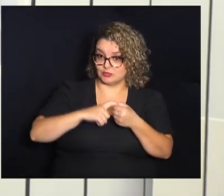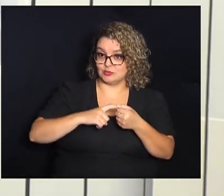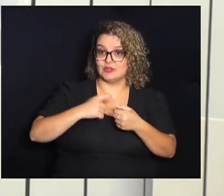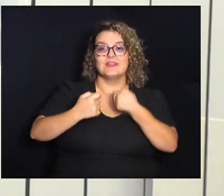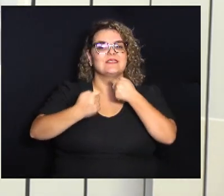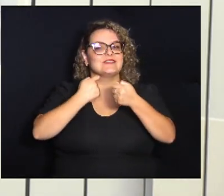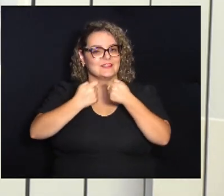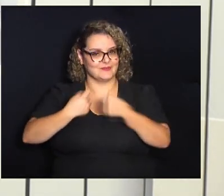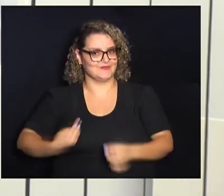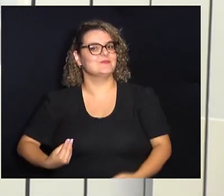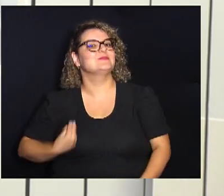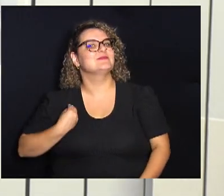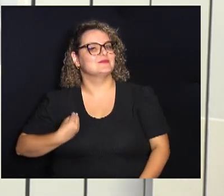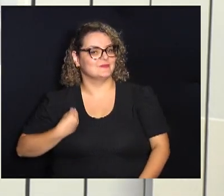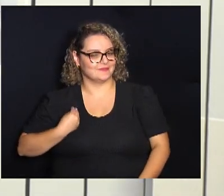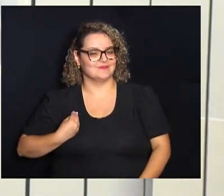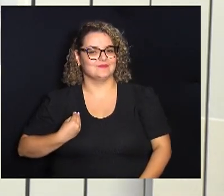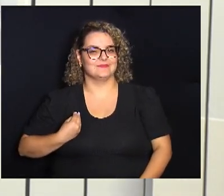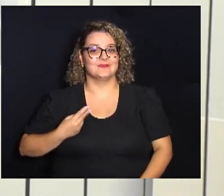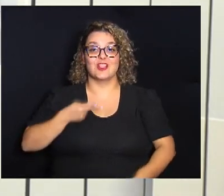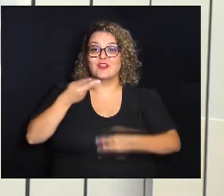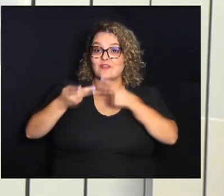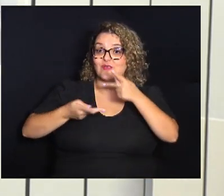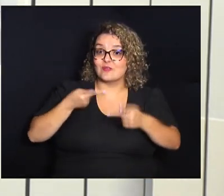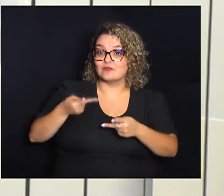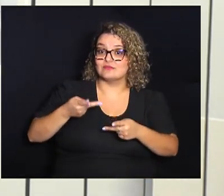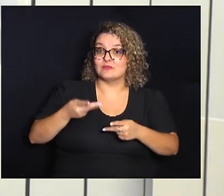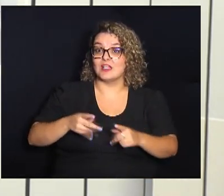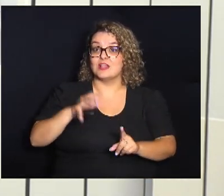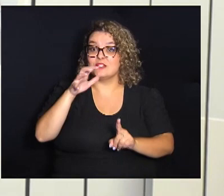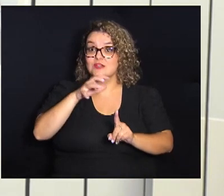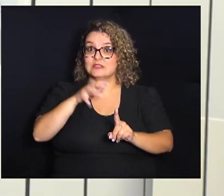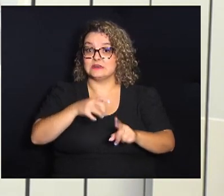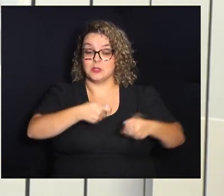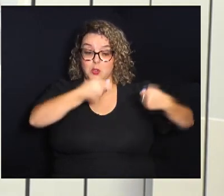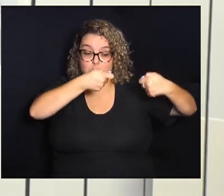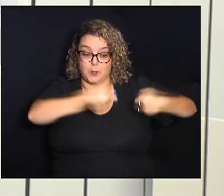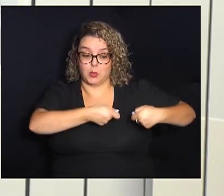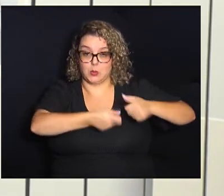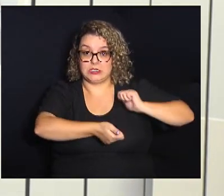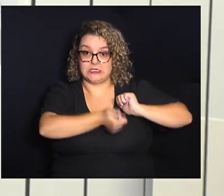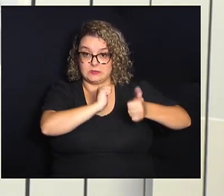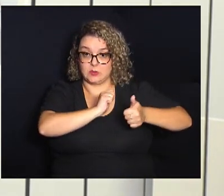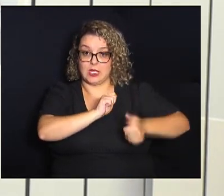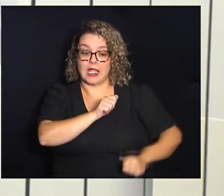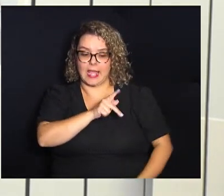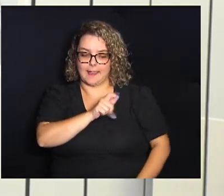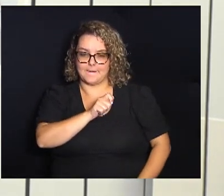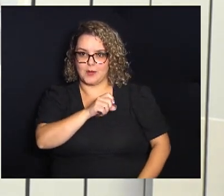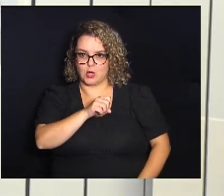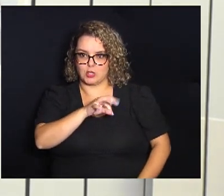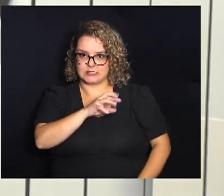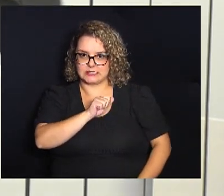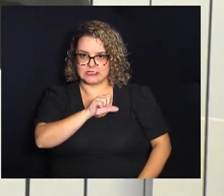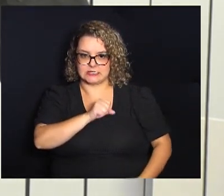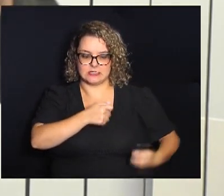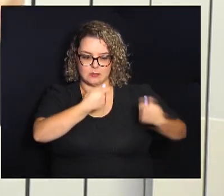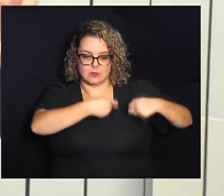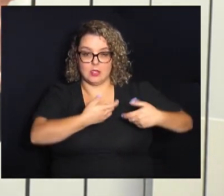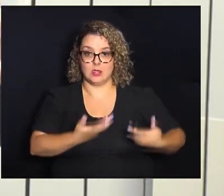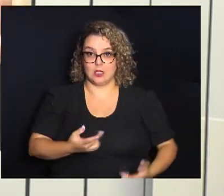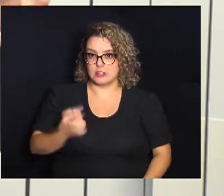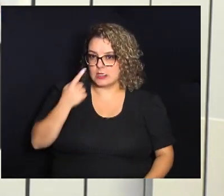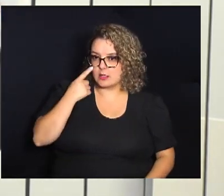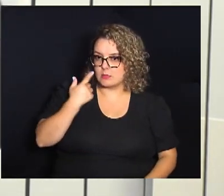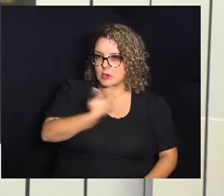entrevista ao vivo. A gente vai falar do impacto das apostas esportivas. está acompanhando o noticiário aí, o governo federal